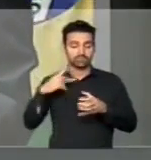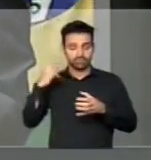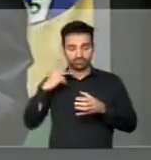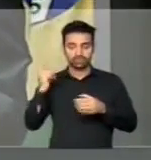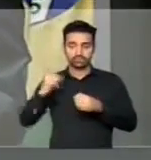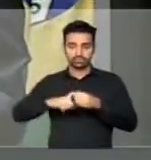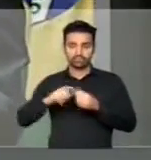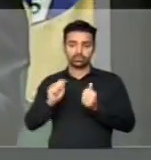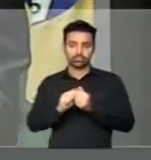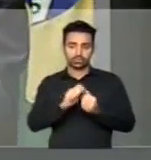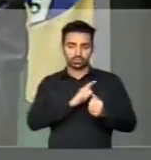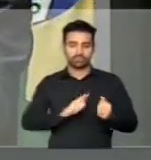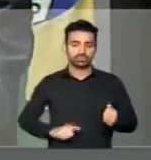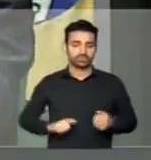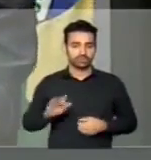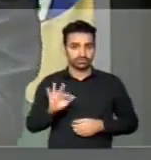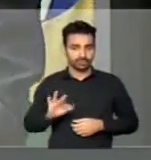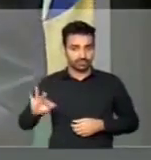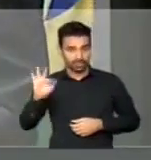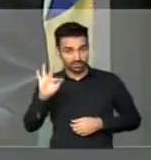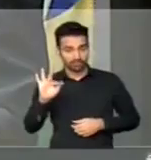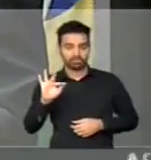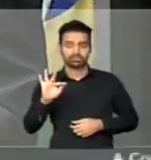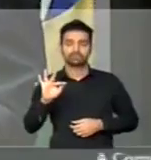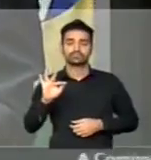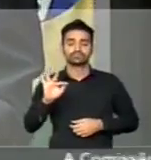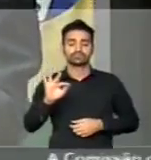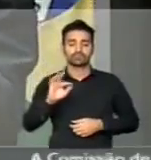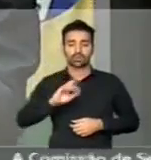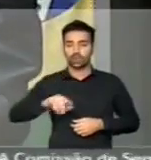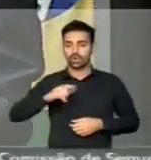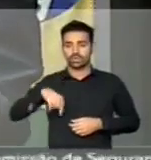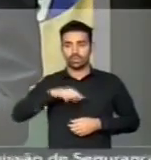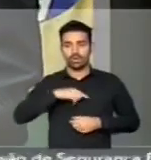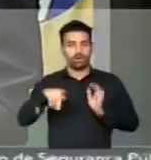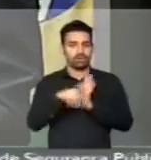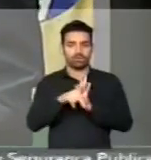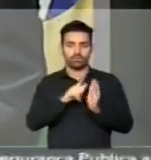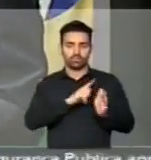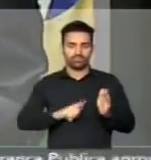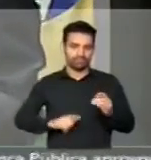federal. Nós não somos governo, mas somos